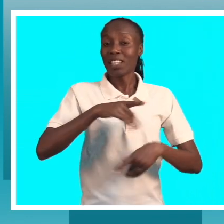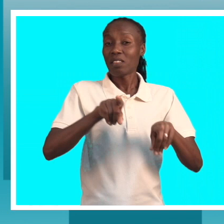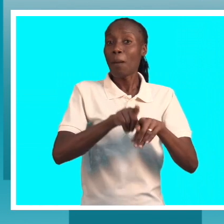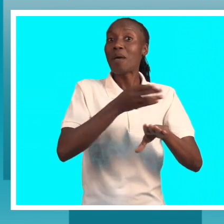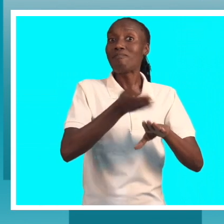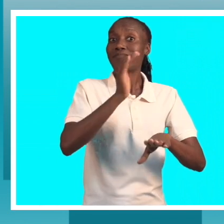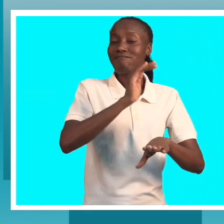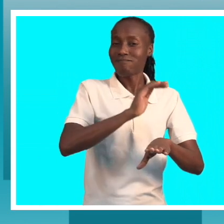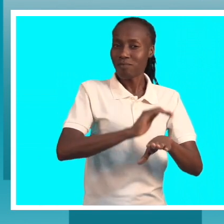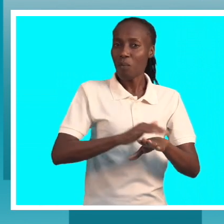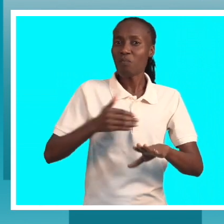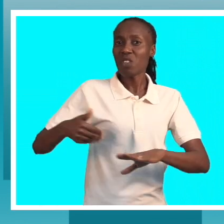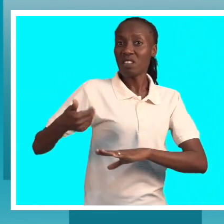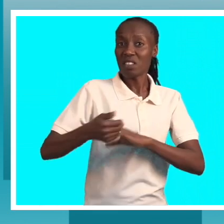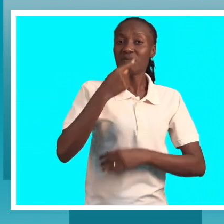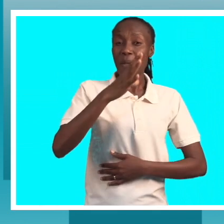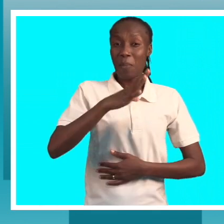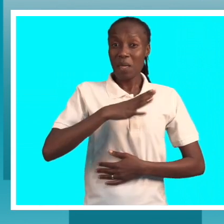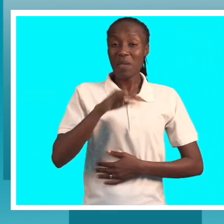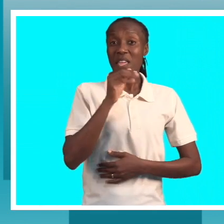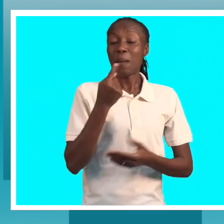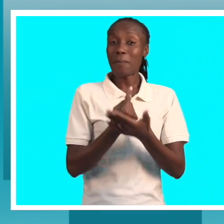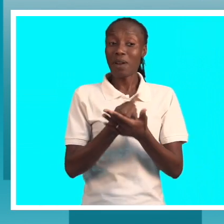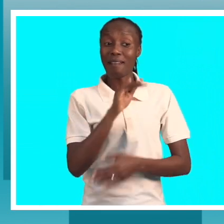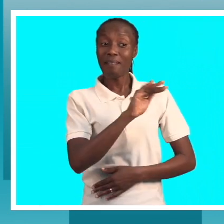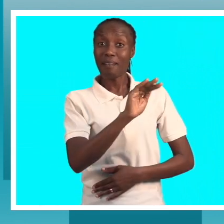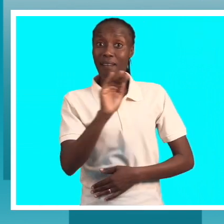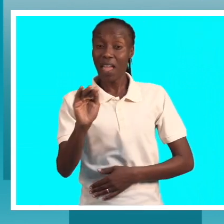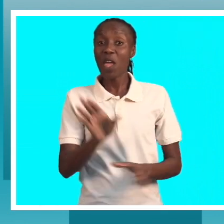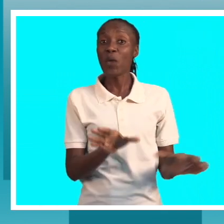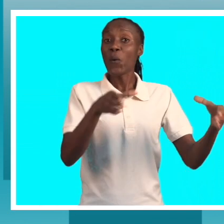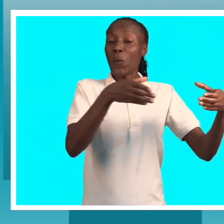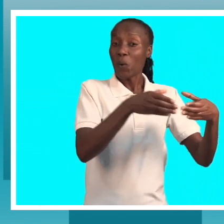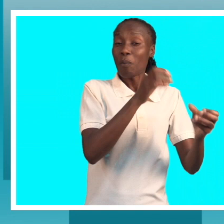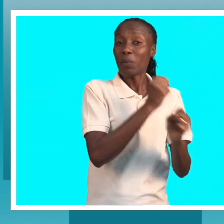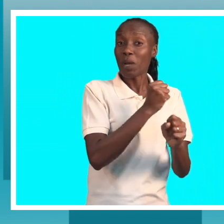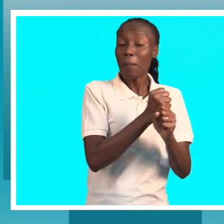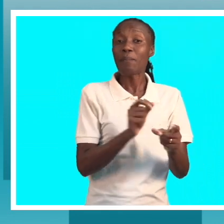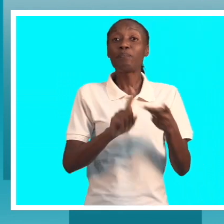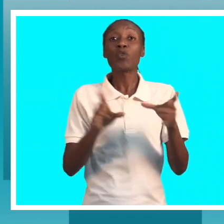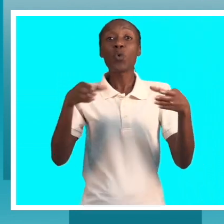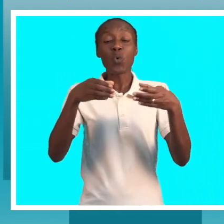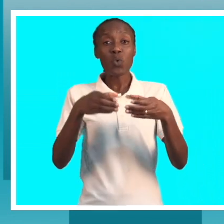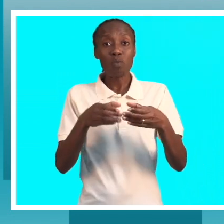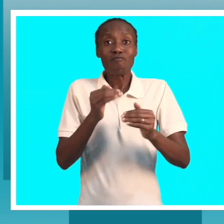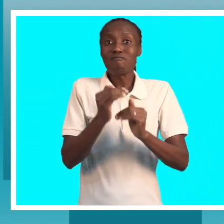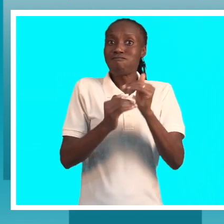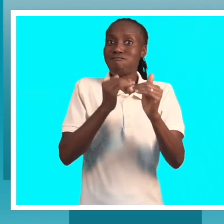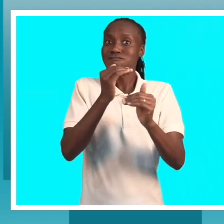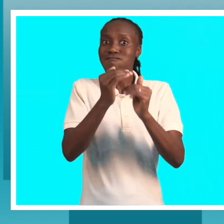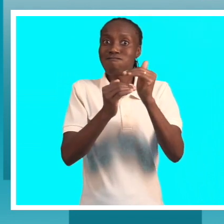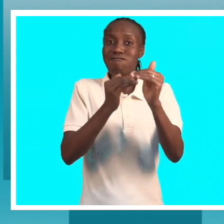regularmente a gente ganha, mas temos que tomar atenção, que as equipas trabalham, as equipas evoluem, então temos que ir com a